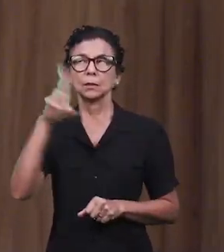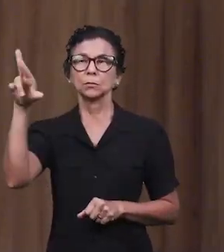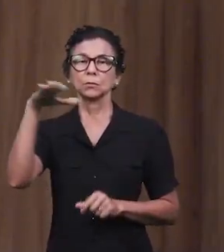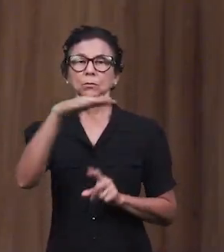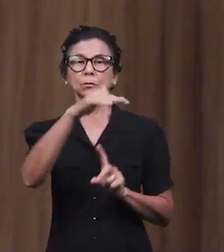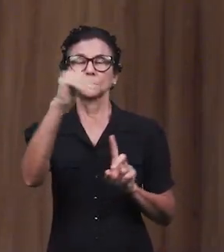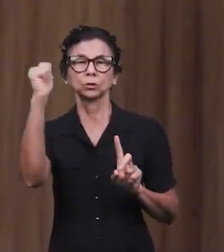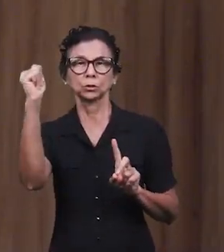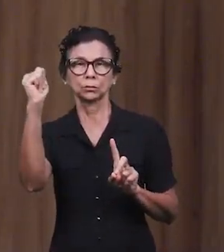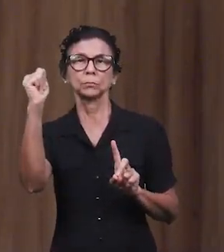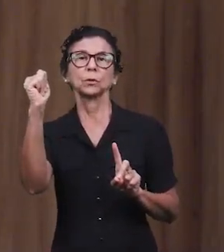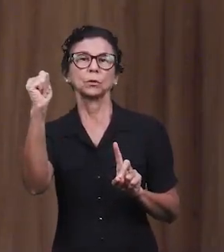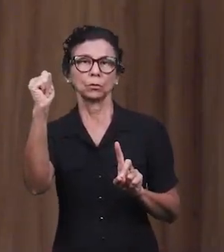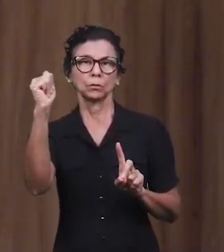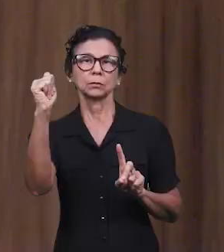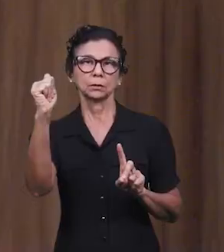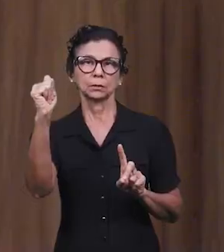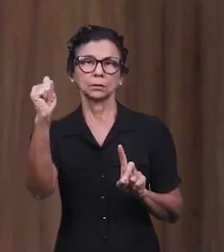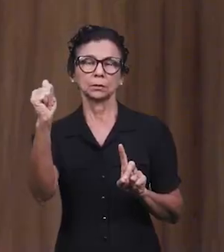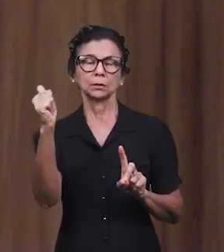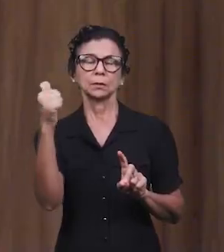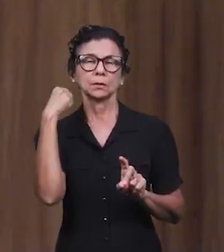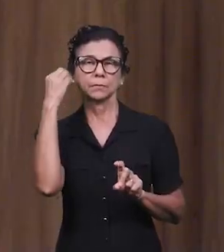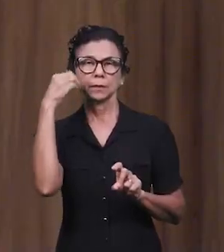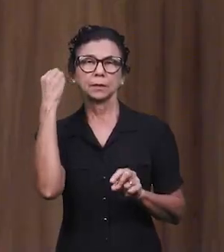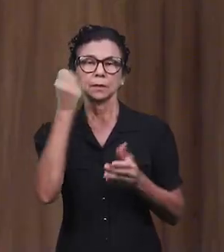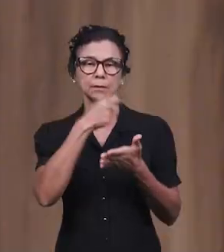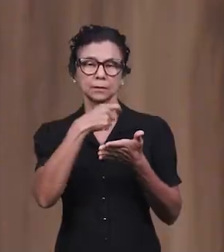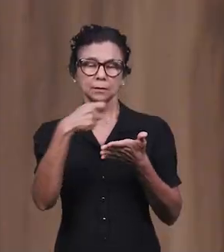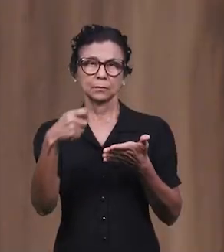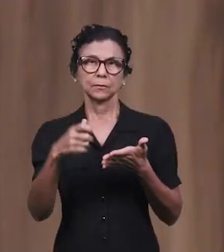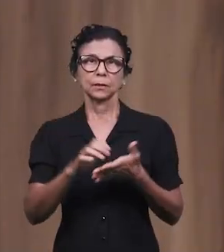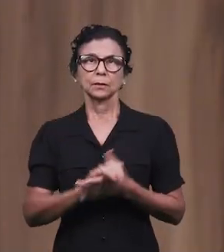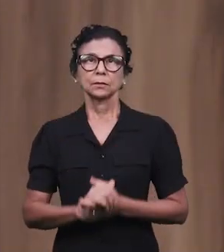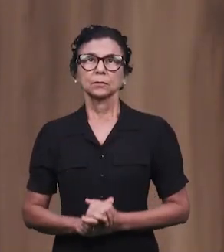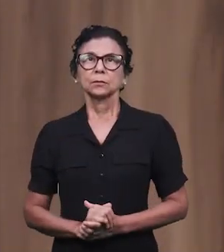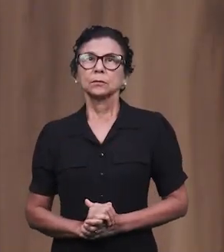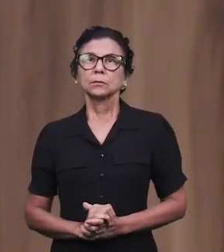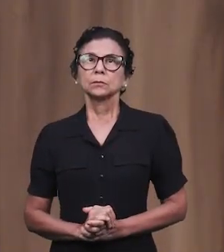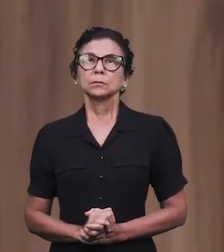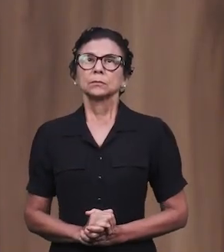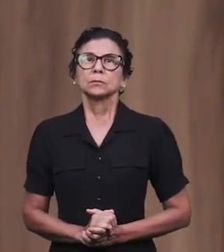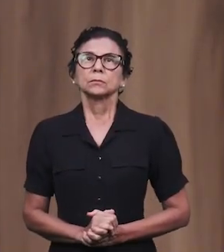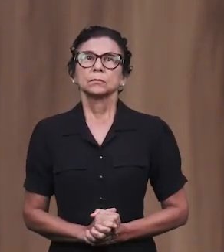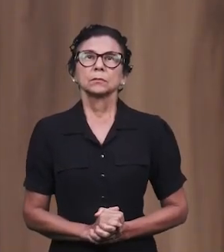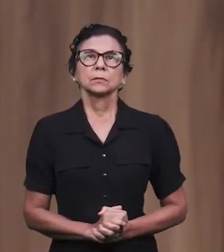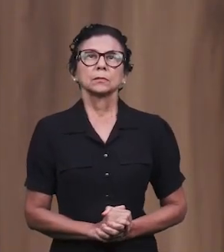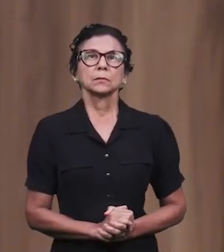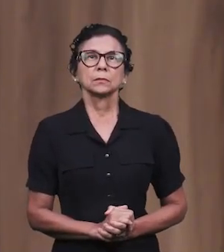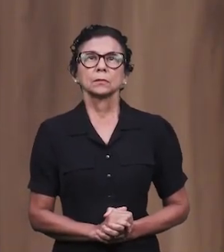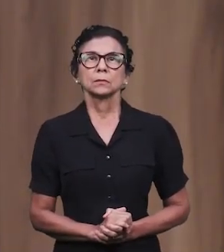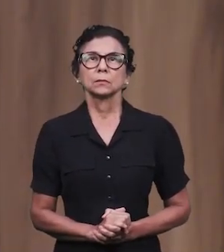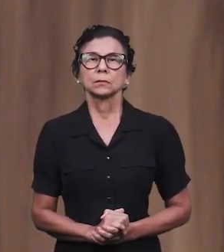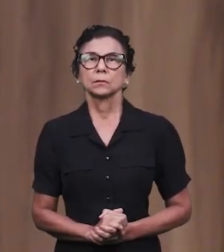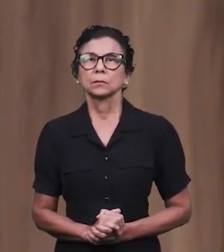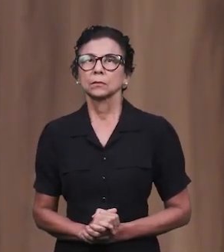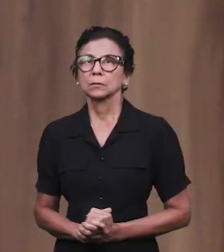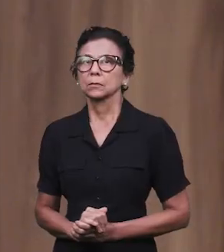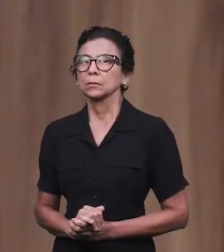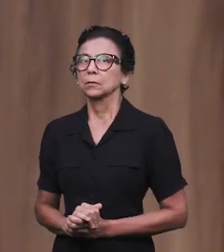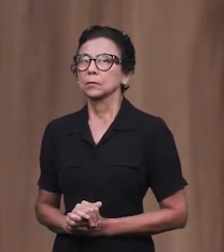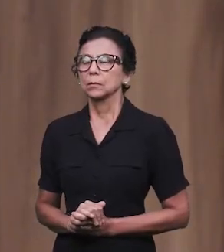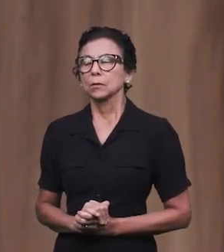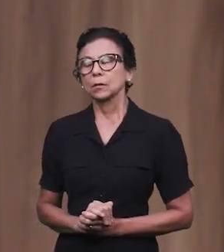para como é que ele escreve, como é que o Senhor o chamou. Pastor Juliano, interessante o chamado